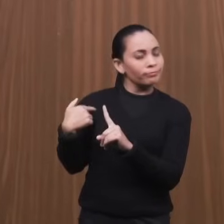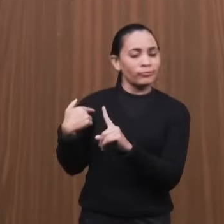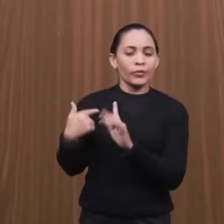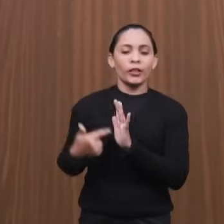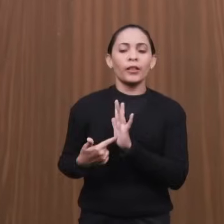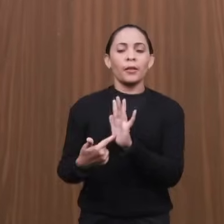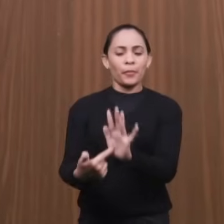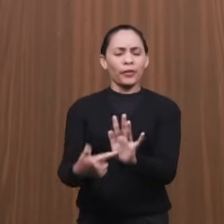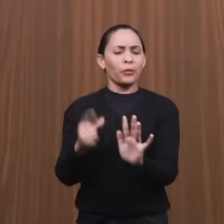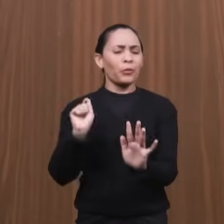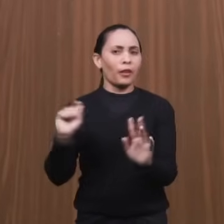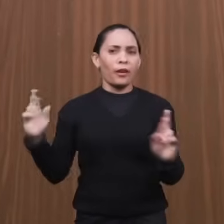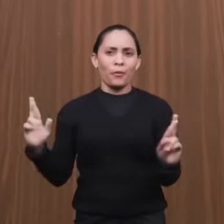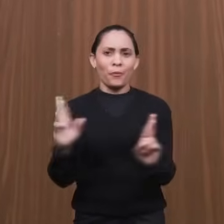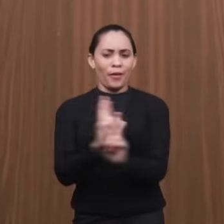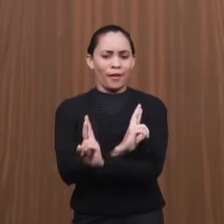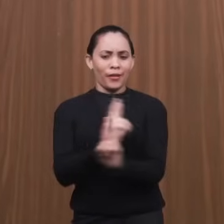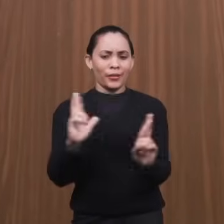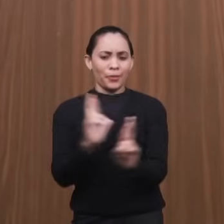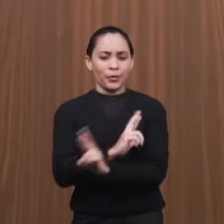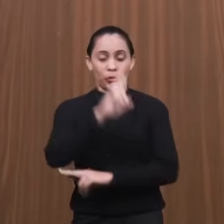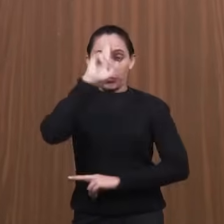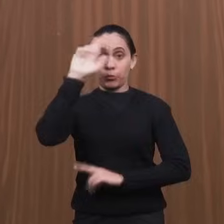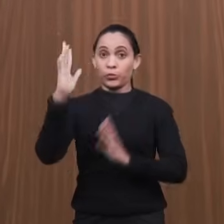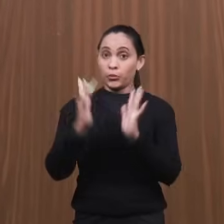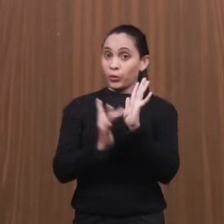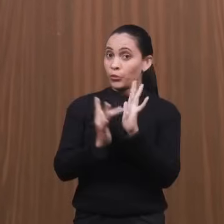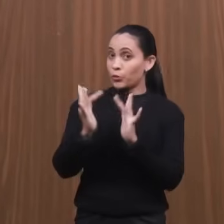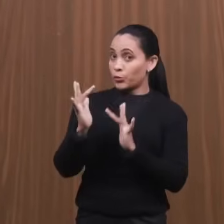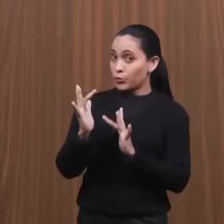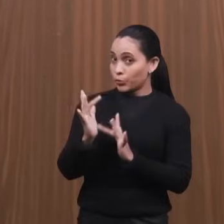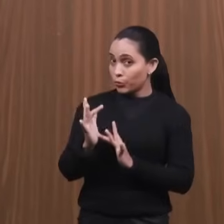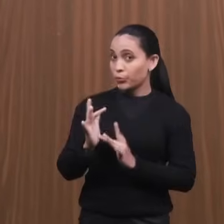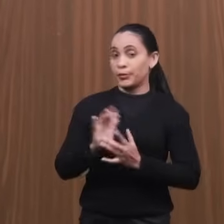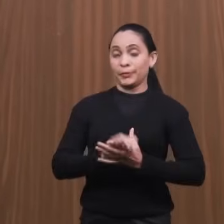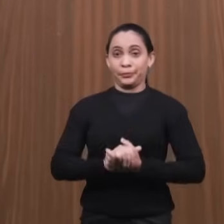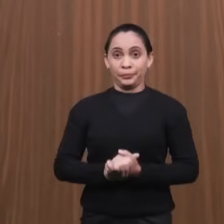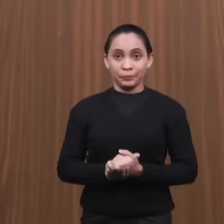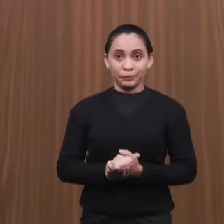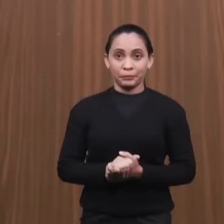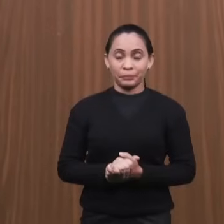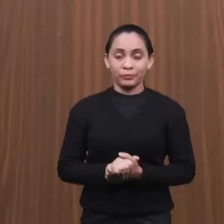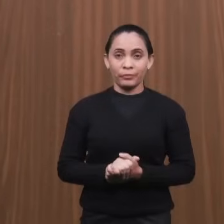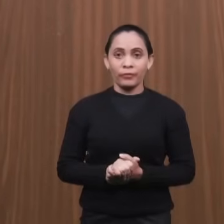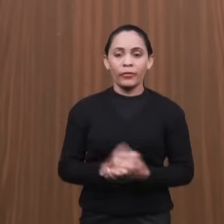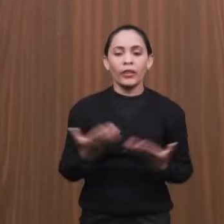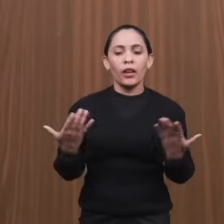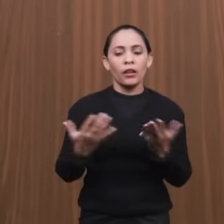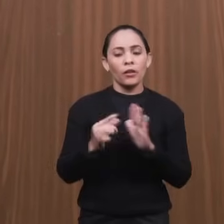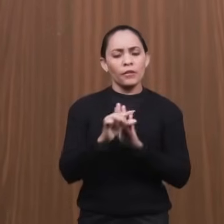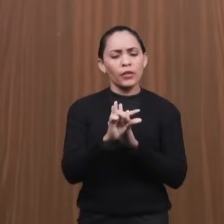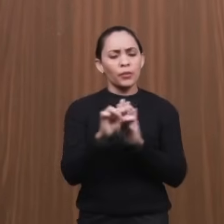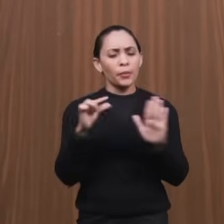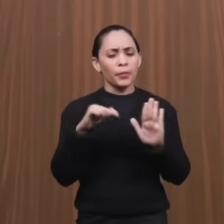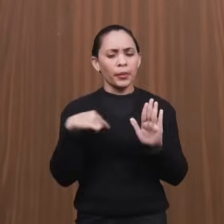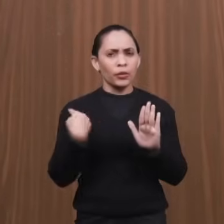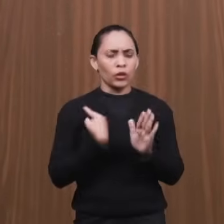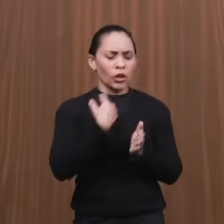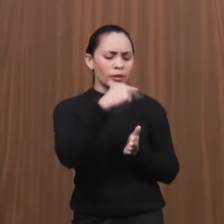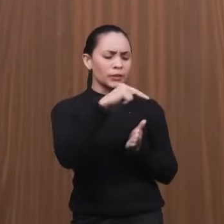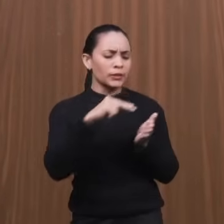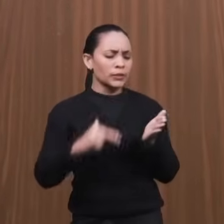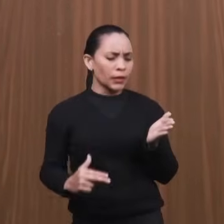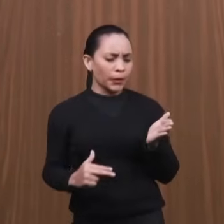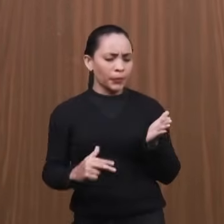tipo do relacionamento do Senhor Jesus com a sua igreja. Vejam que o verso primeiro que lemos diz